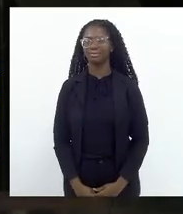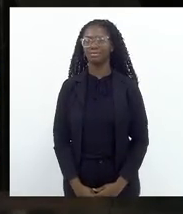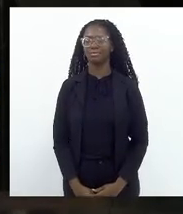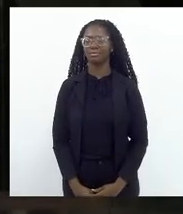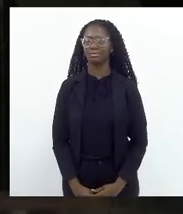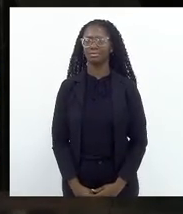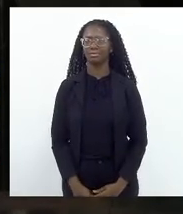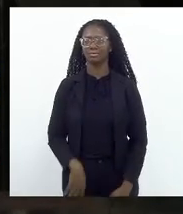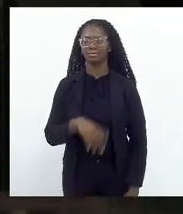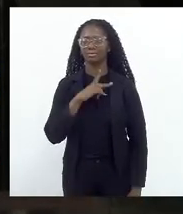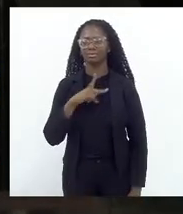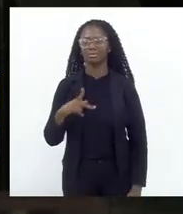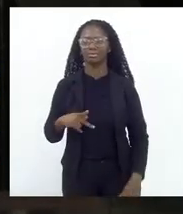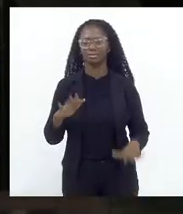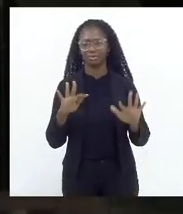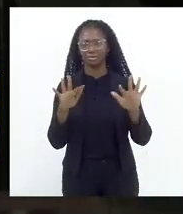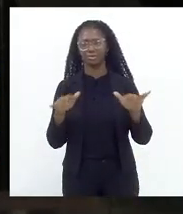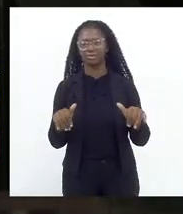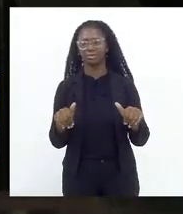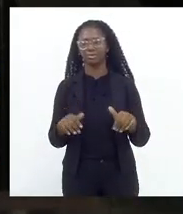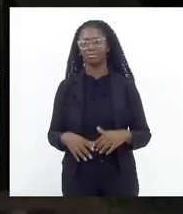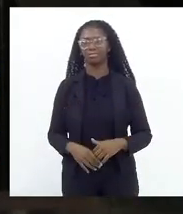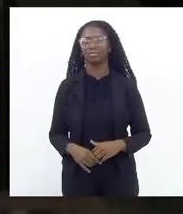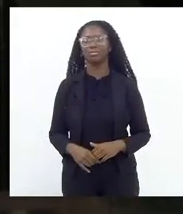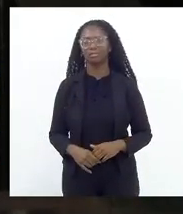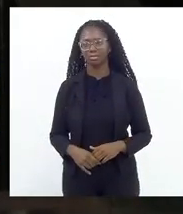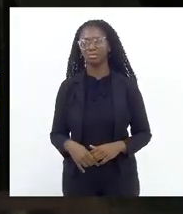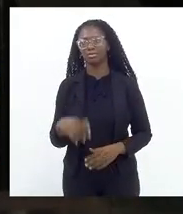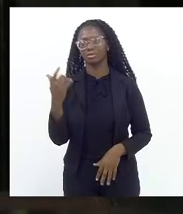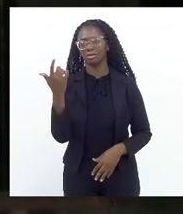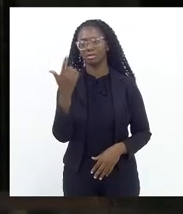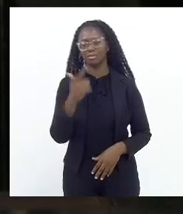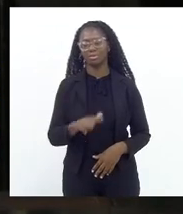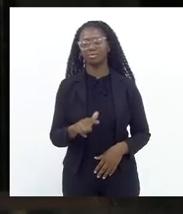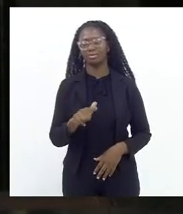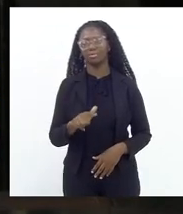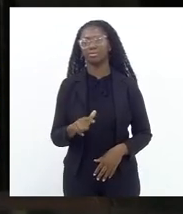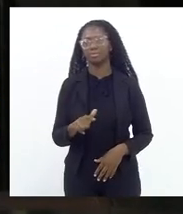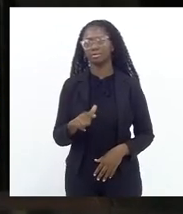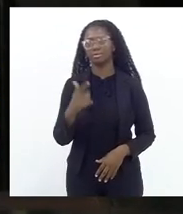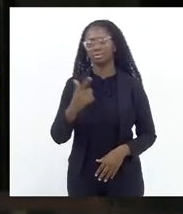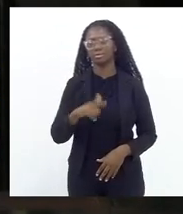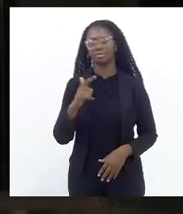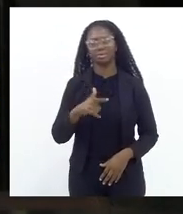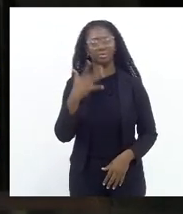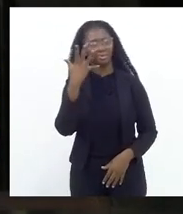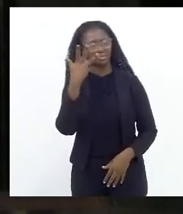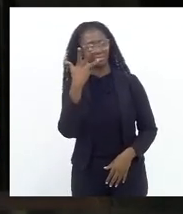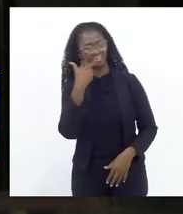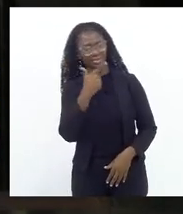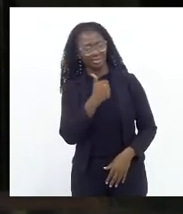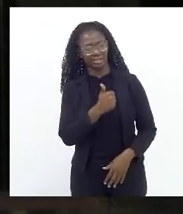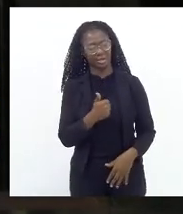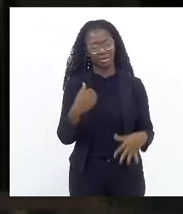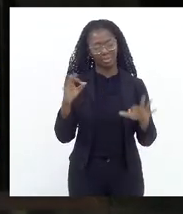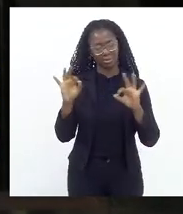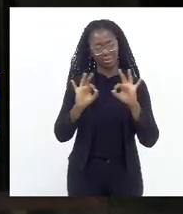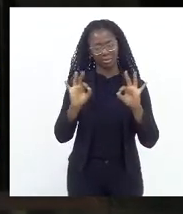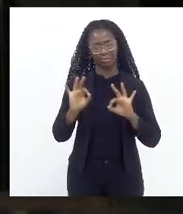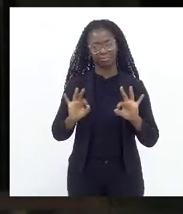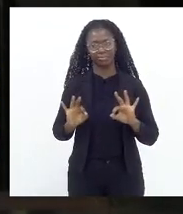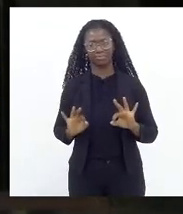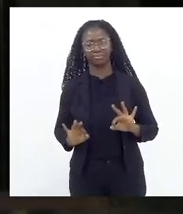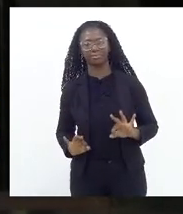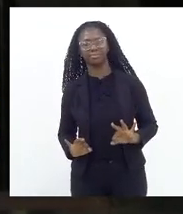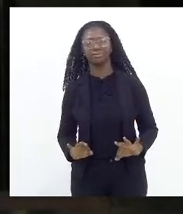o nosso expediente final, aliás, mais uma vez, sempre muito elegante, atenciosa conosco, obrigado mais